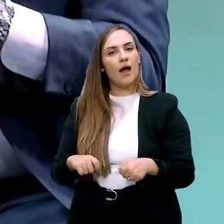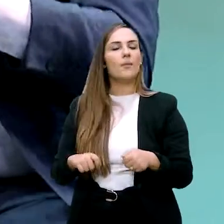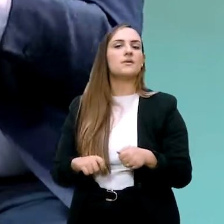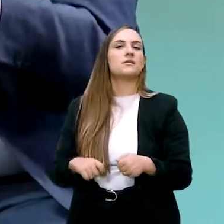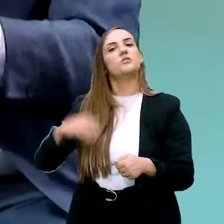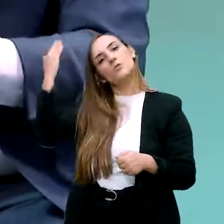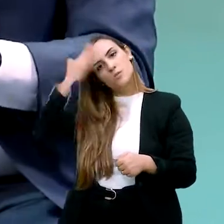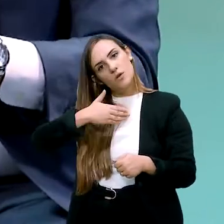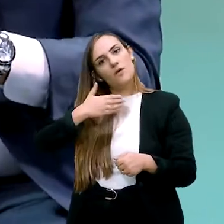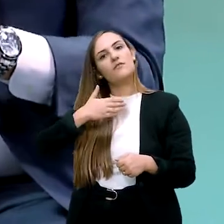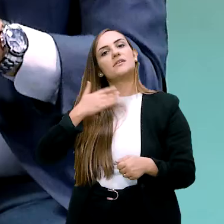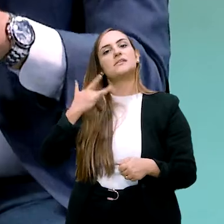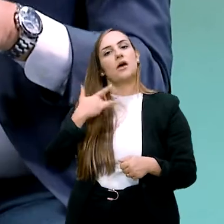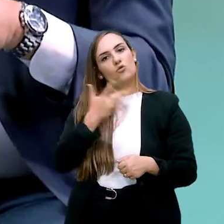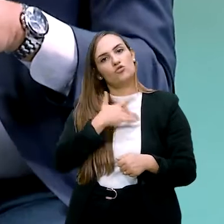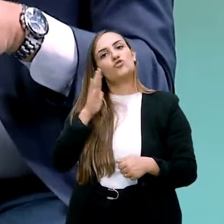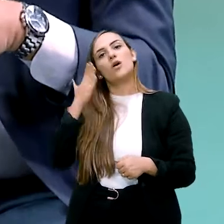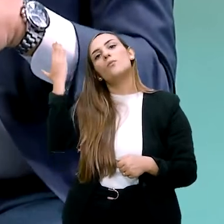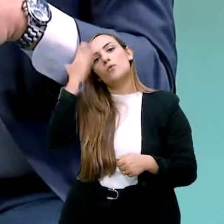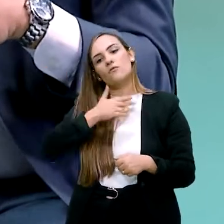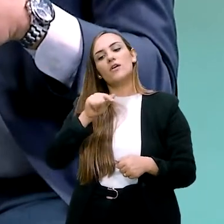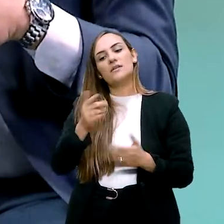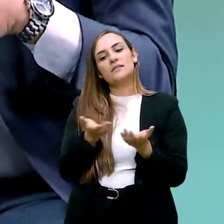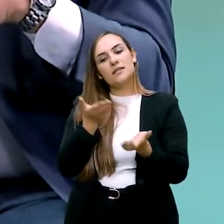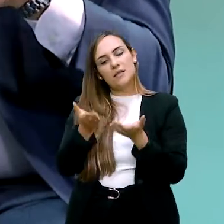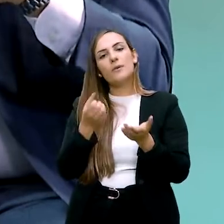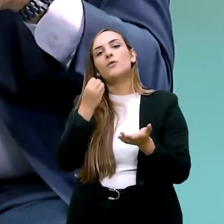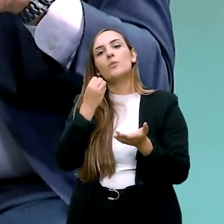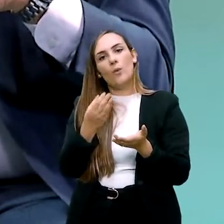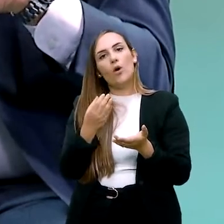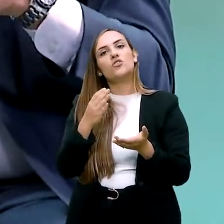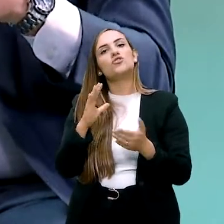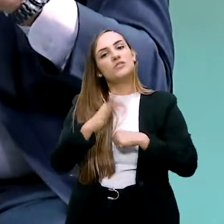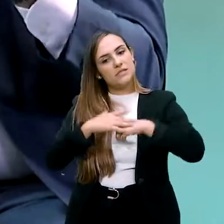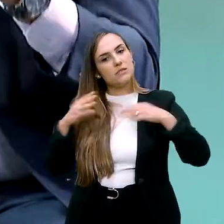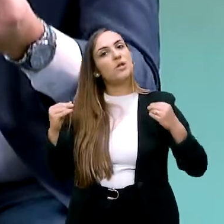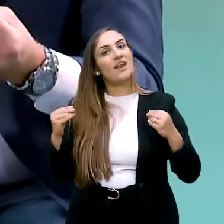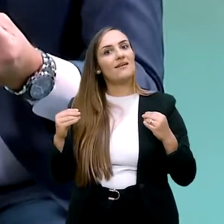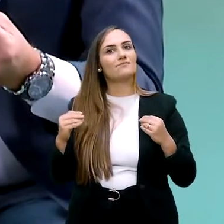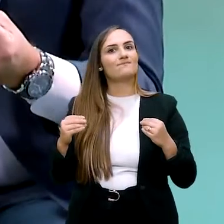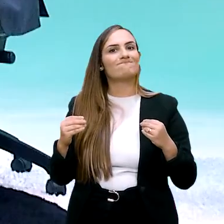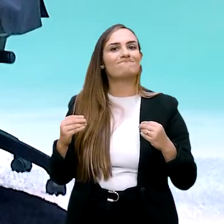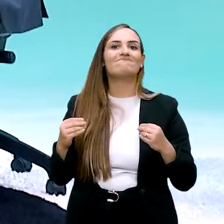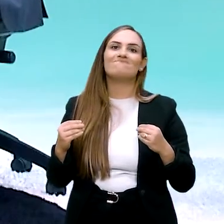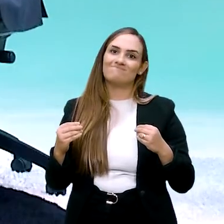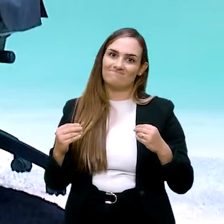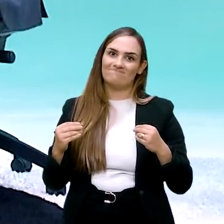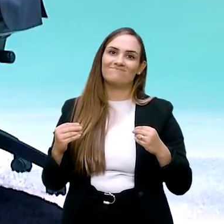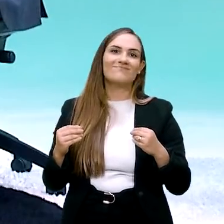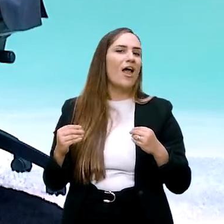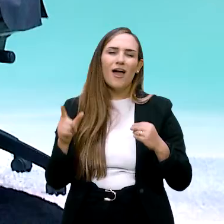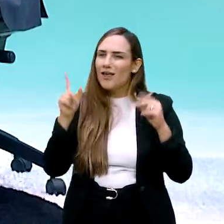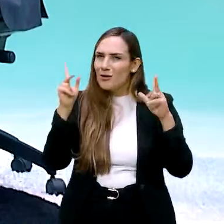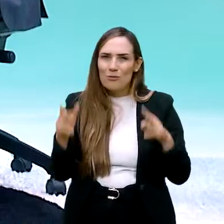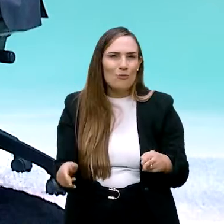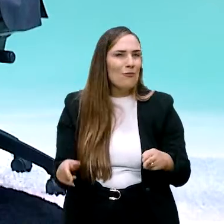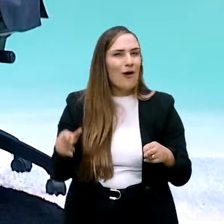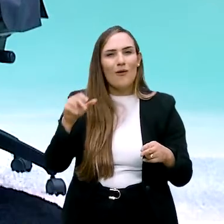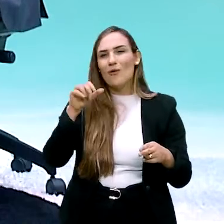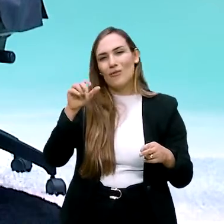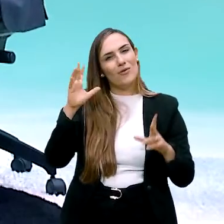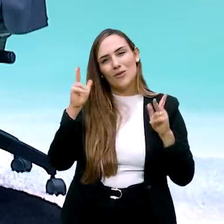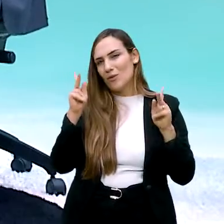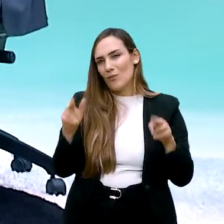das ciências da saúde com base na medicina de evidências, né? No mesmo sentido plano da própria terapêutico.